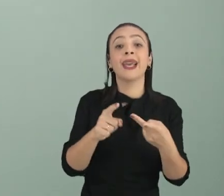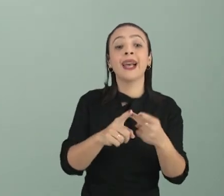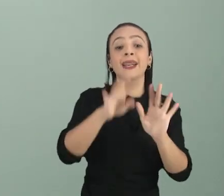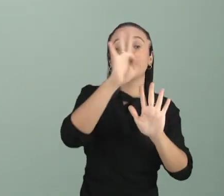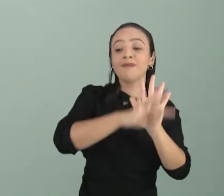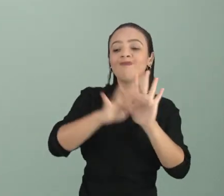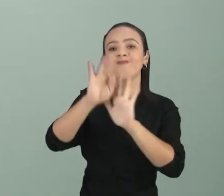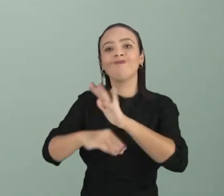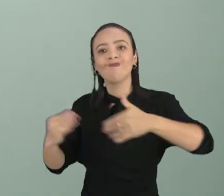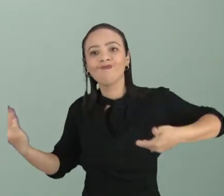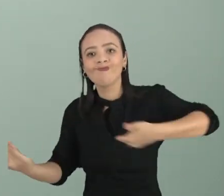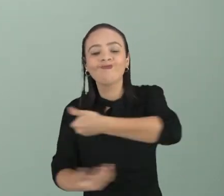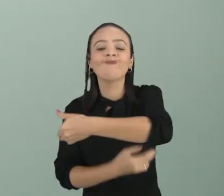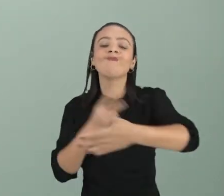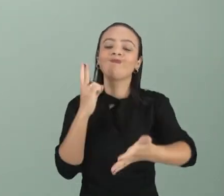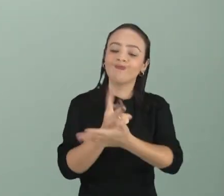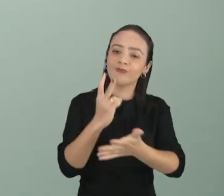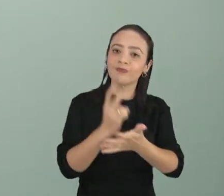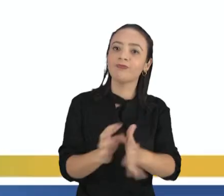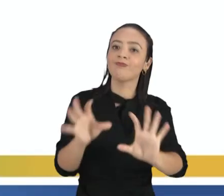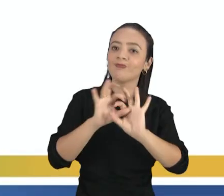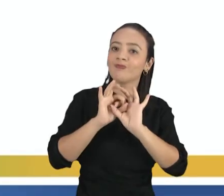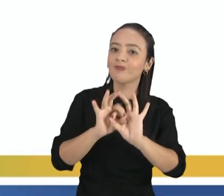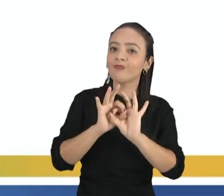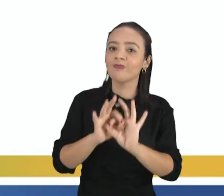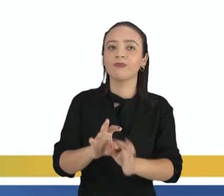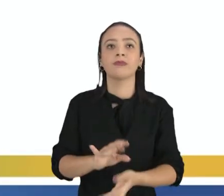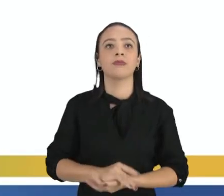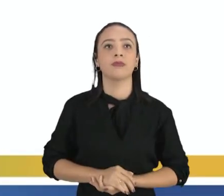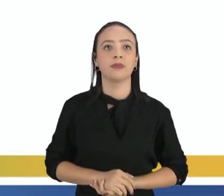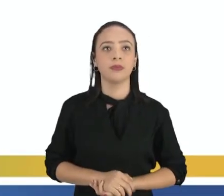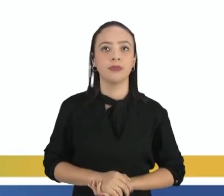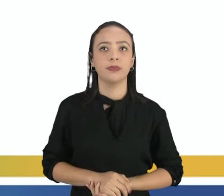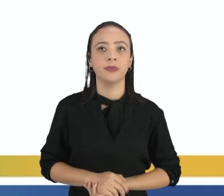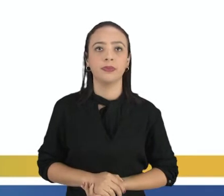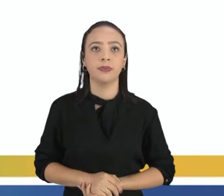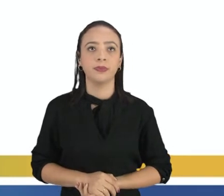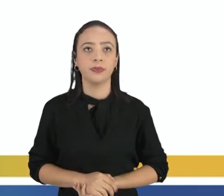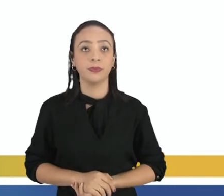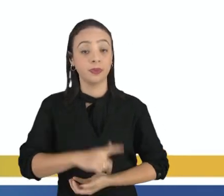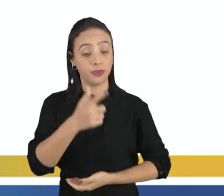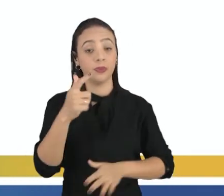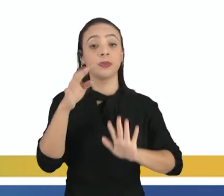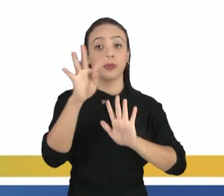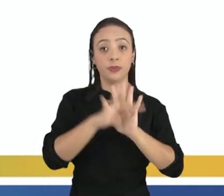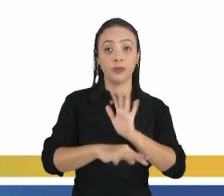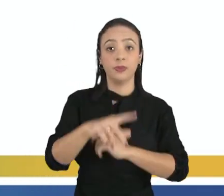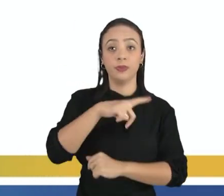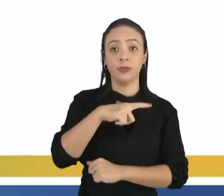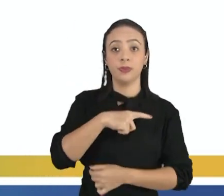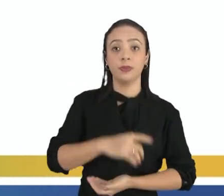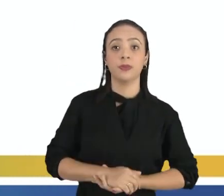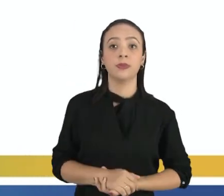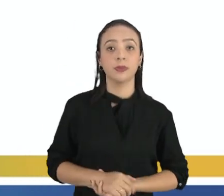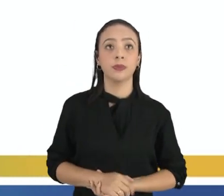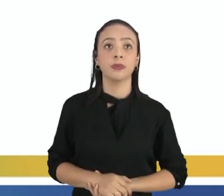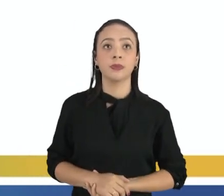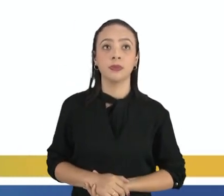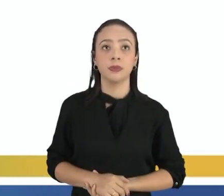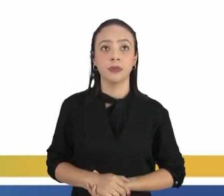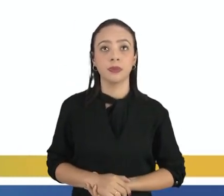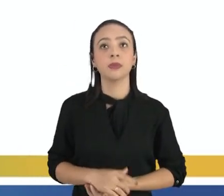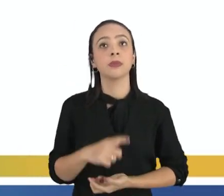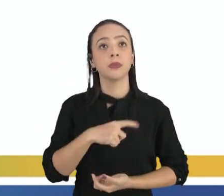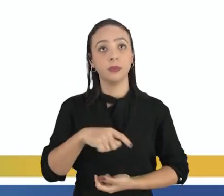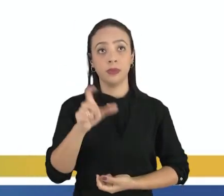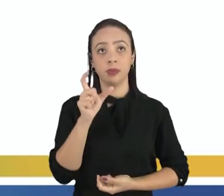estão ligados, tá? Intimamente. Olhem outro texto. Apesar do